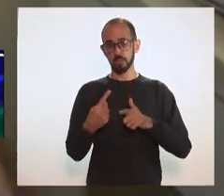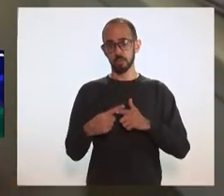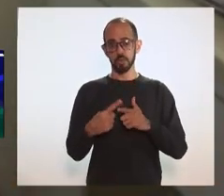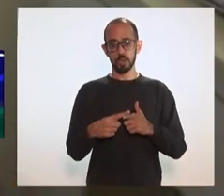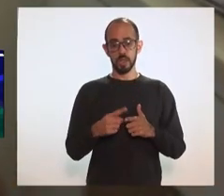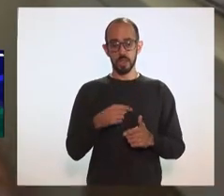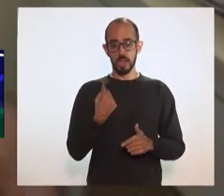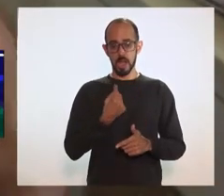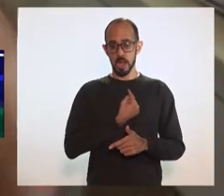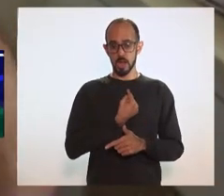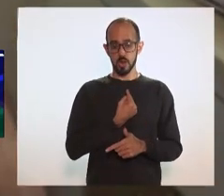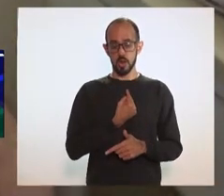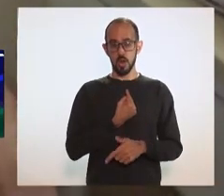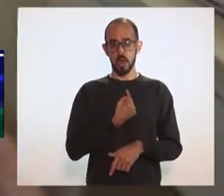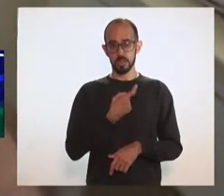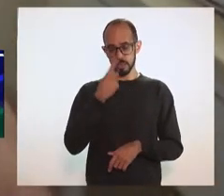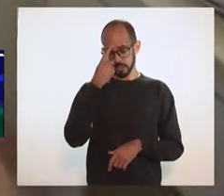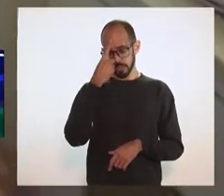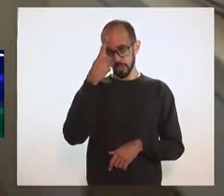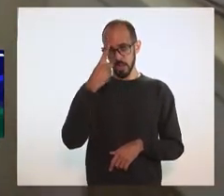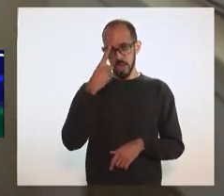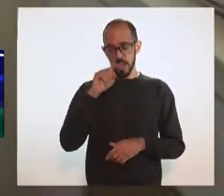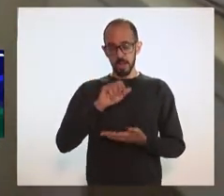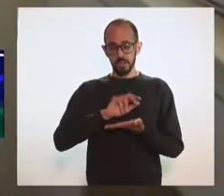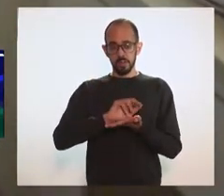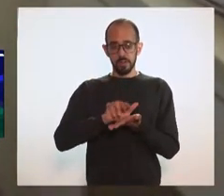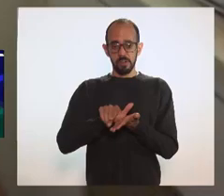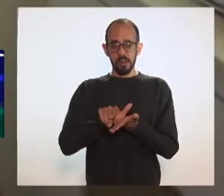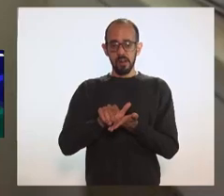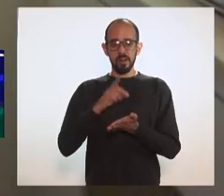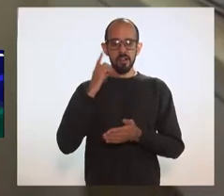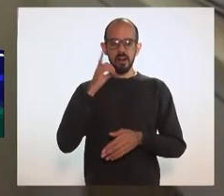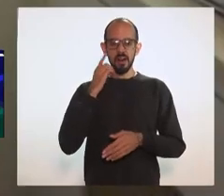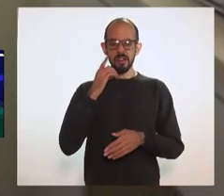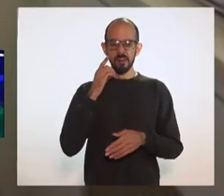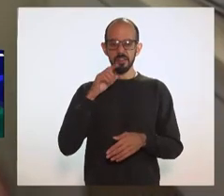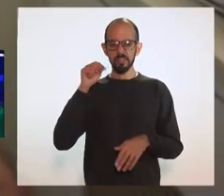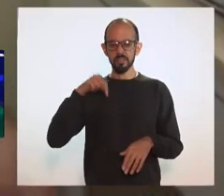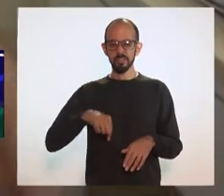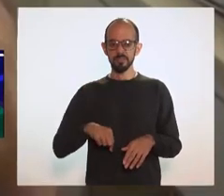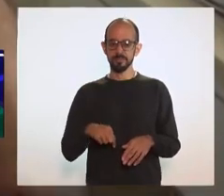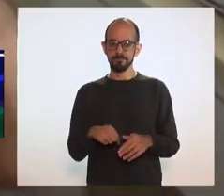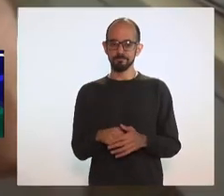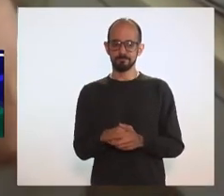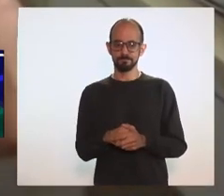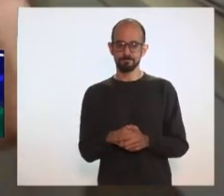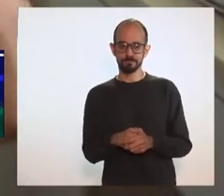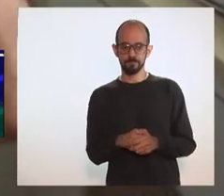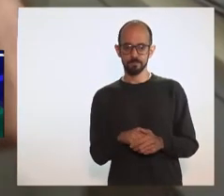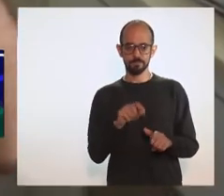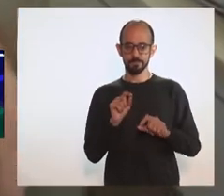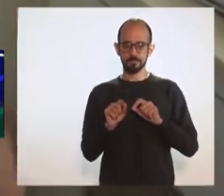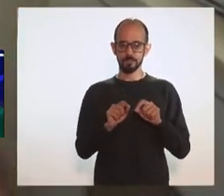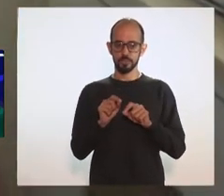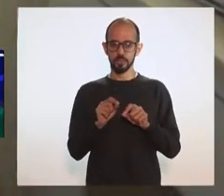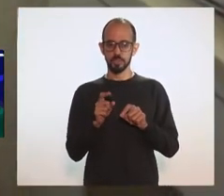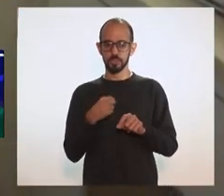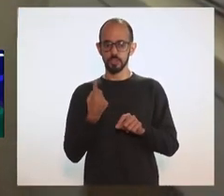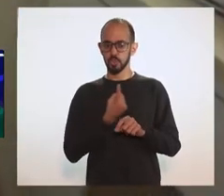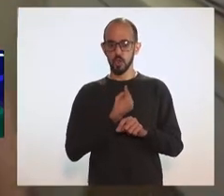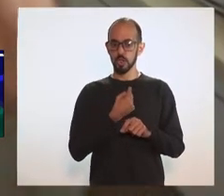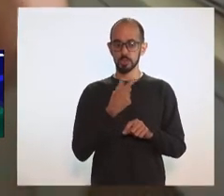sua também, e de muitos outros deputados aqui dessa casa, que nós não vamos para lugar